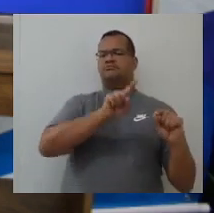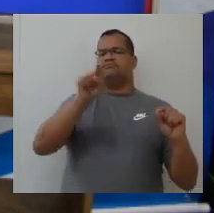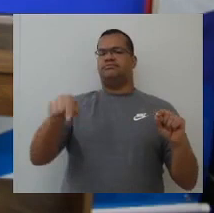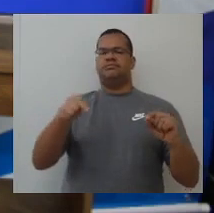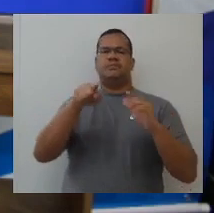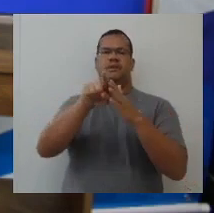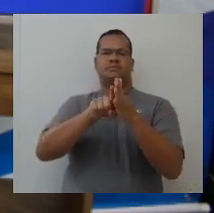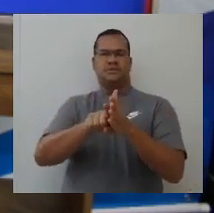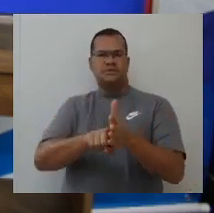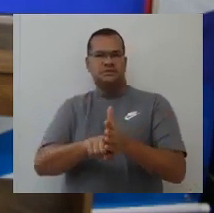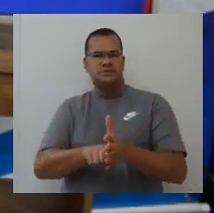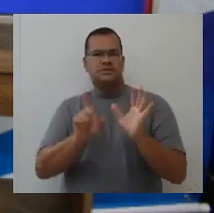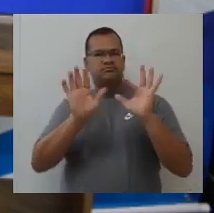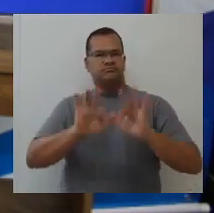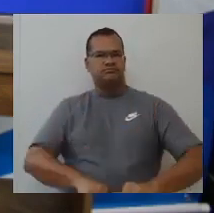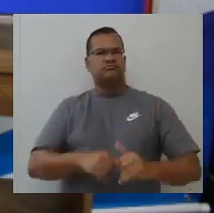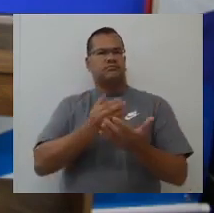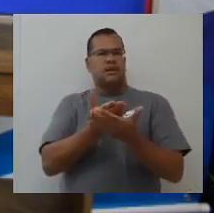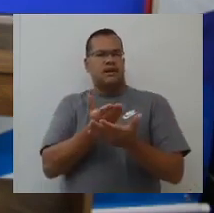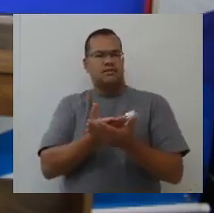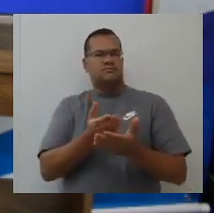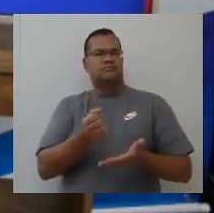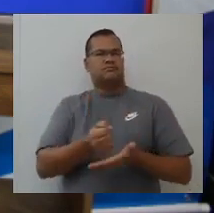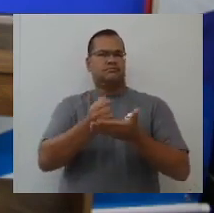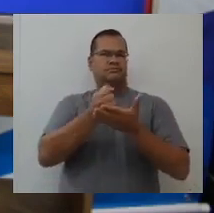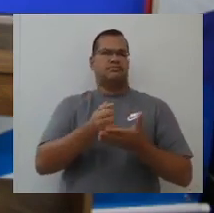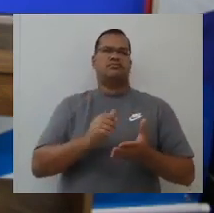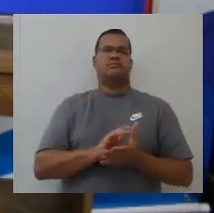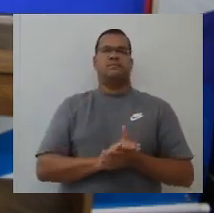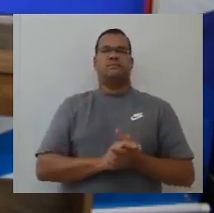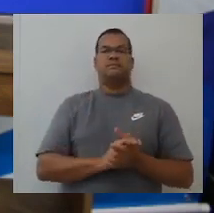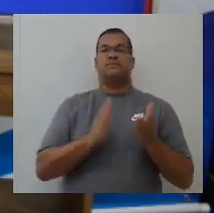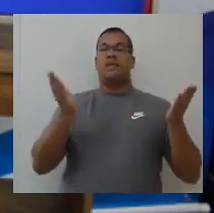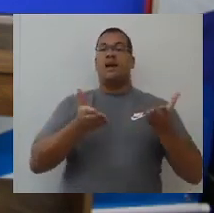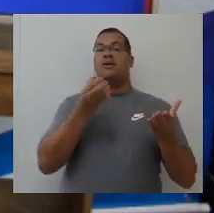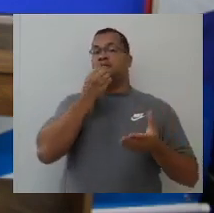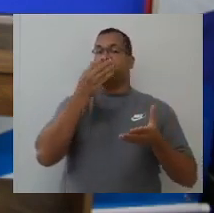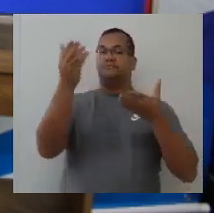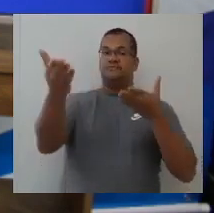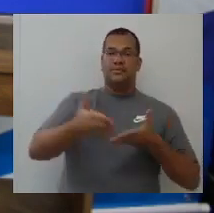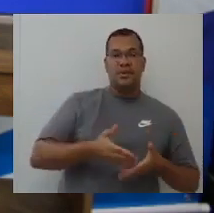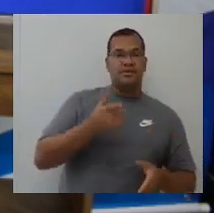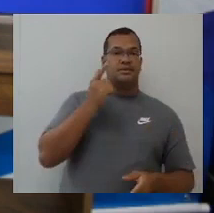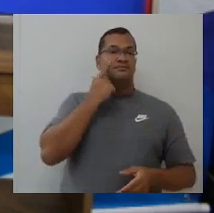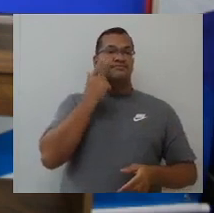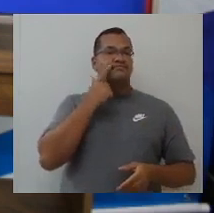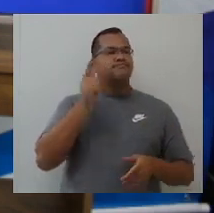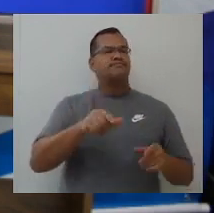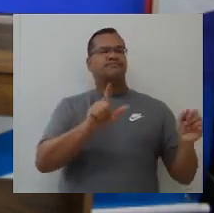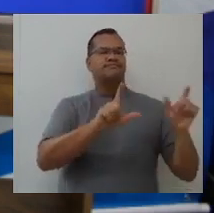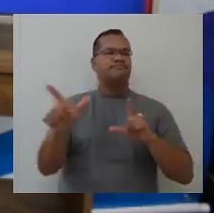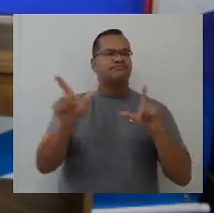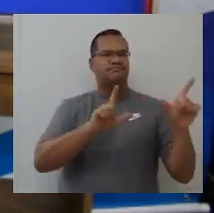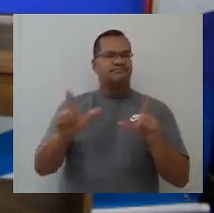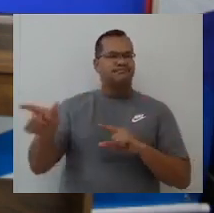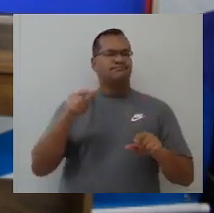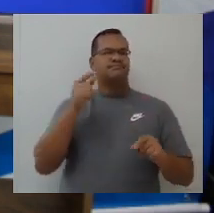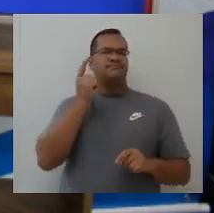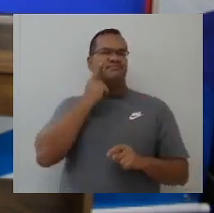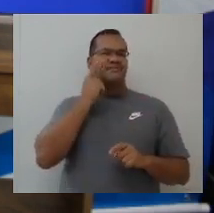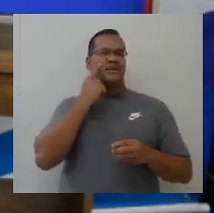corre lá, responde isso aí que vai ajudar bastante. Agora eu te convido para que você venha aqui comigo nos slides para a gente